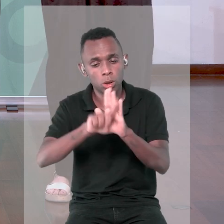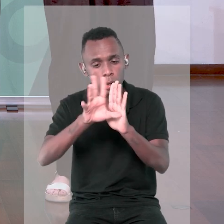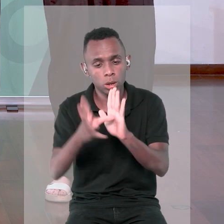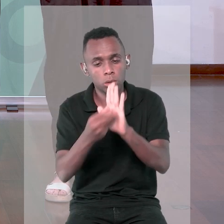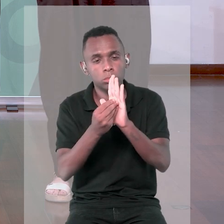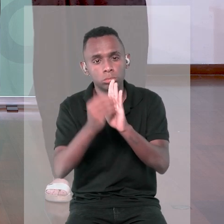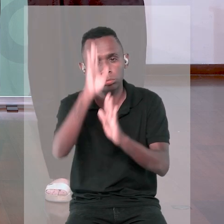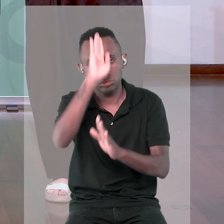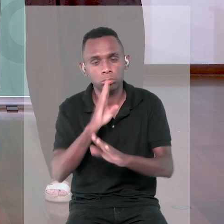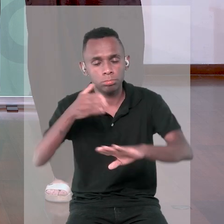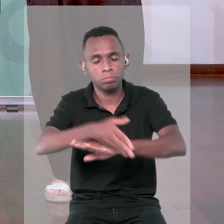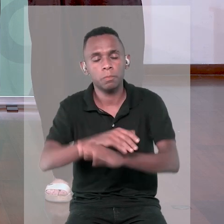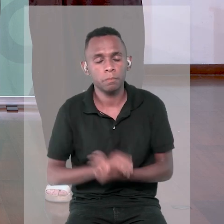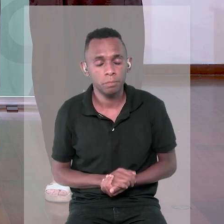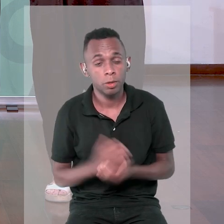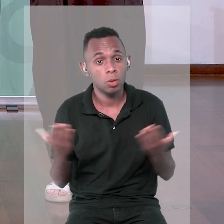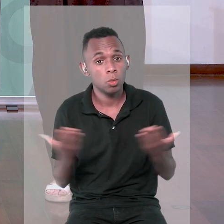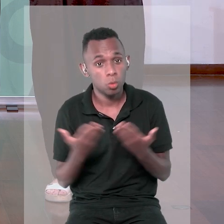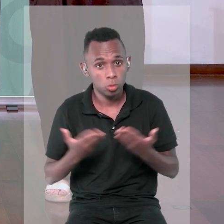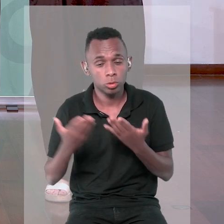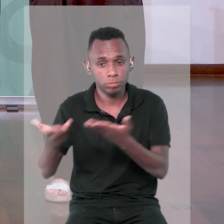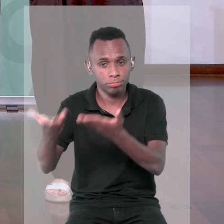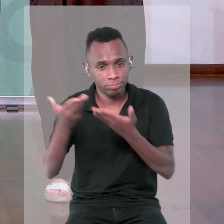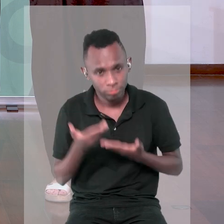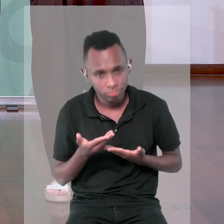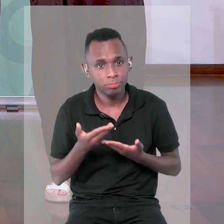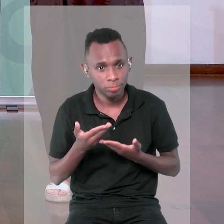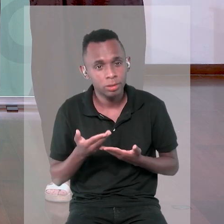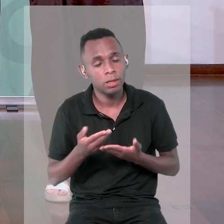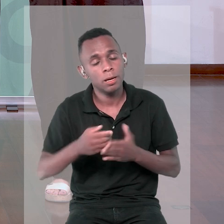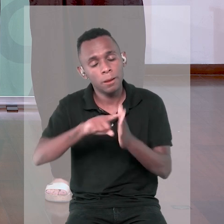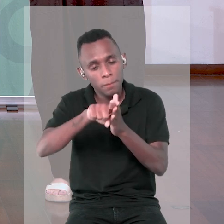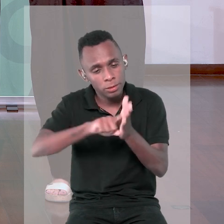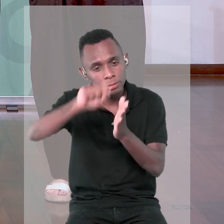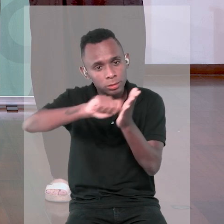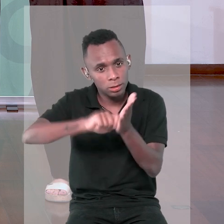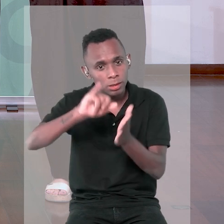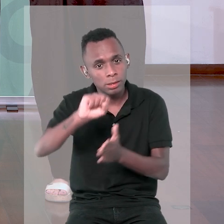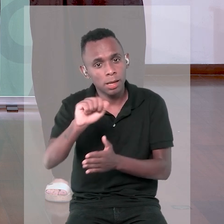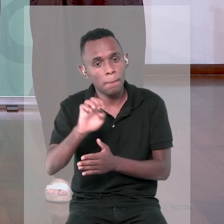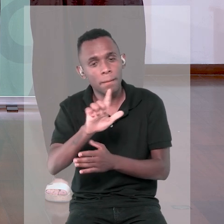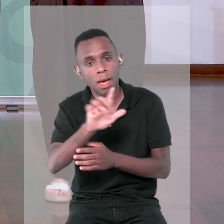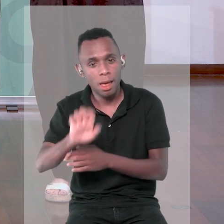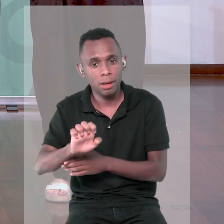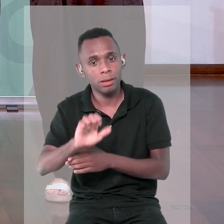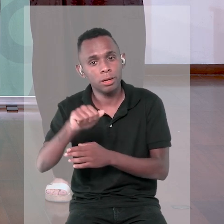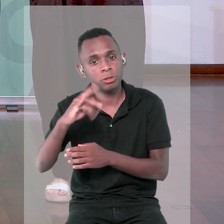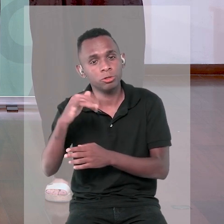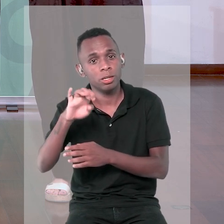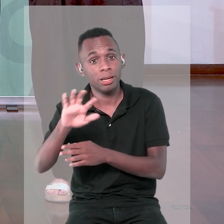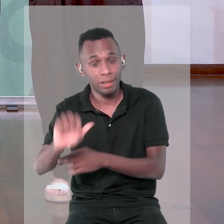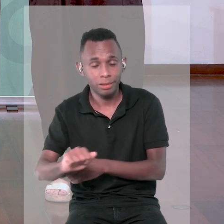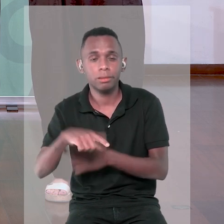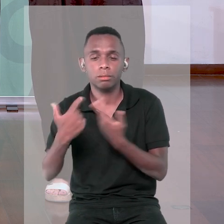branca há diversos cartazes com a logo do Sempre um Papo em tons de verde. Ainda no palco há duas poltronas de cor cinza